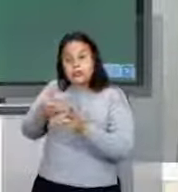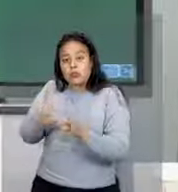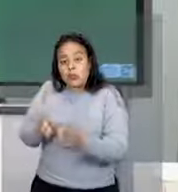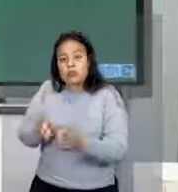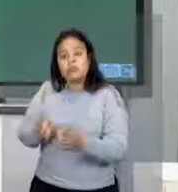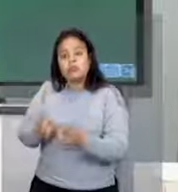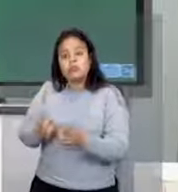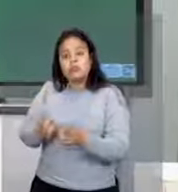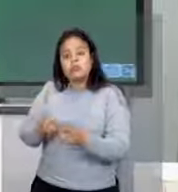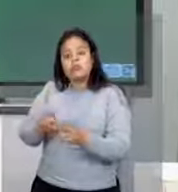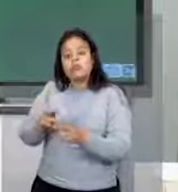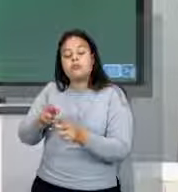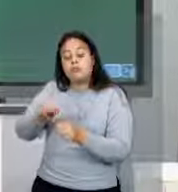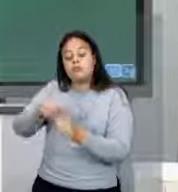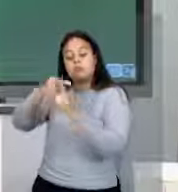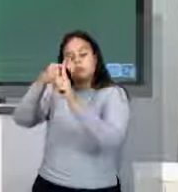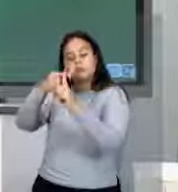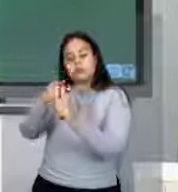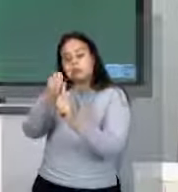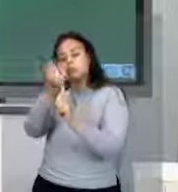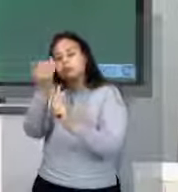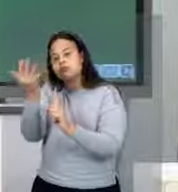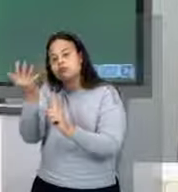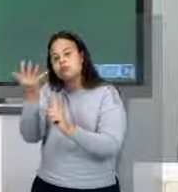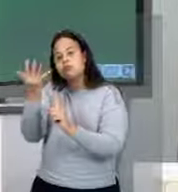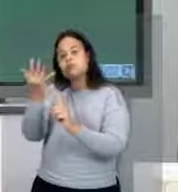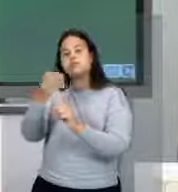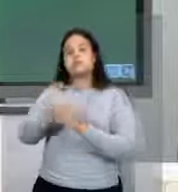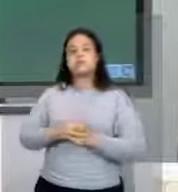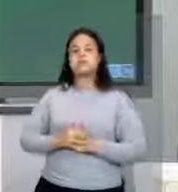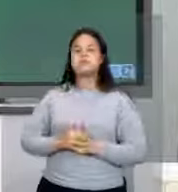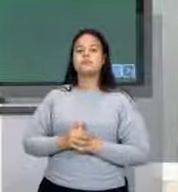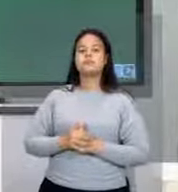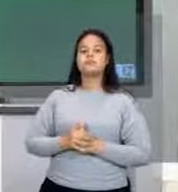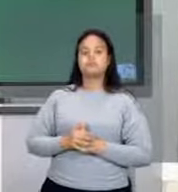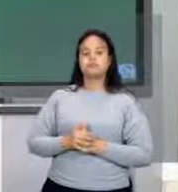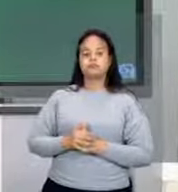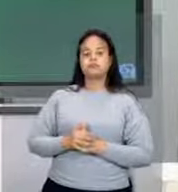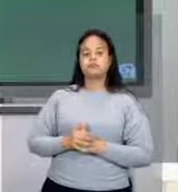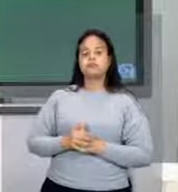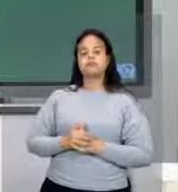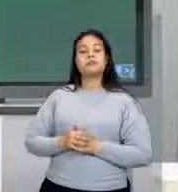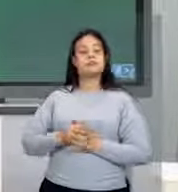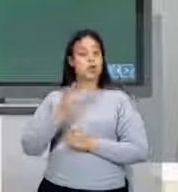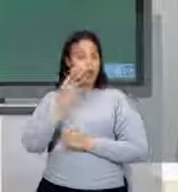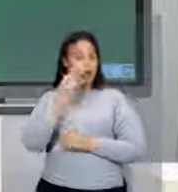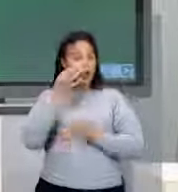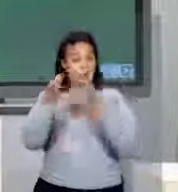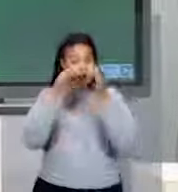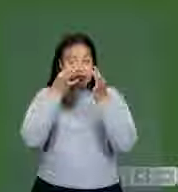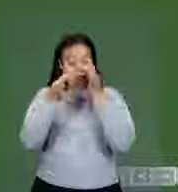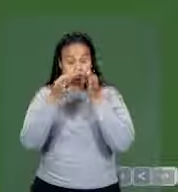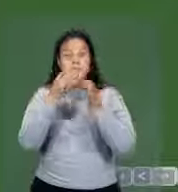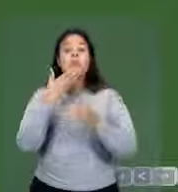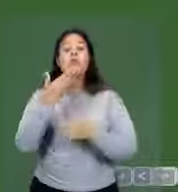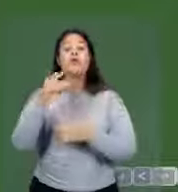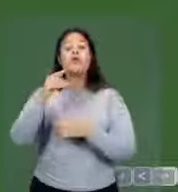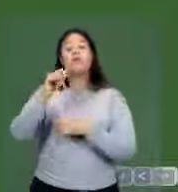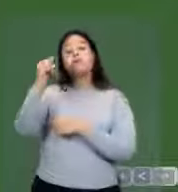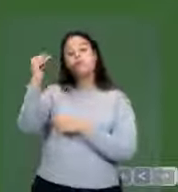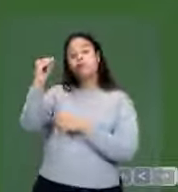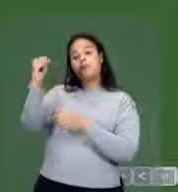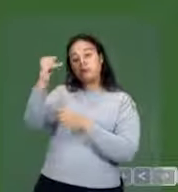conserva a base, soma os expoentes. Soma algébrica, levando em consideração o sinal. 20 menos